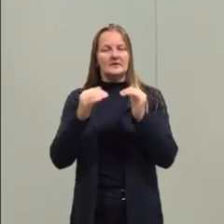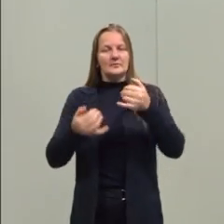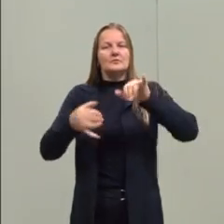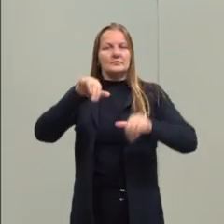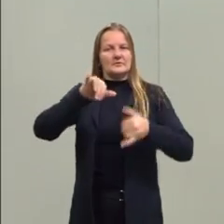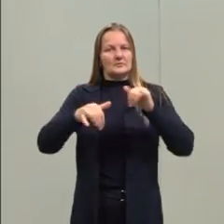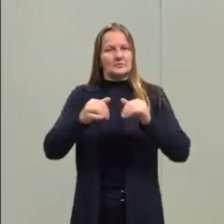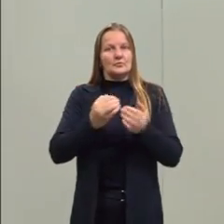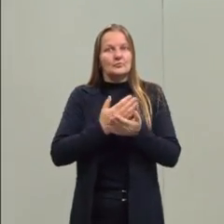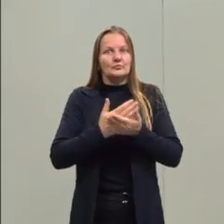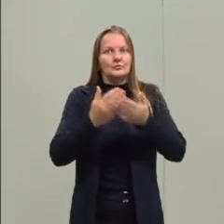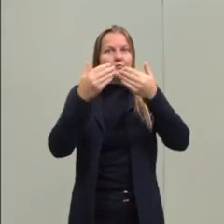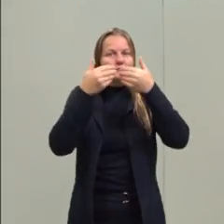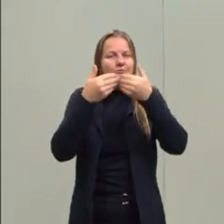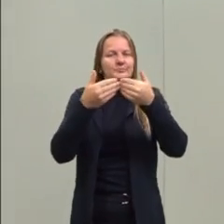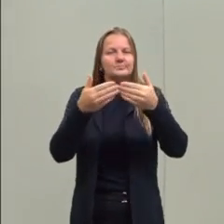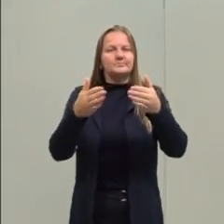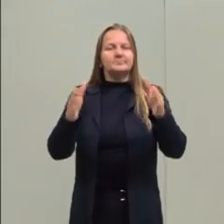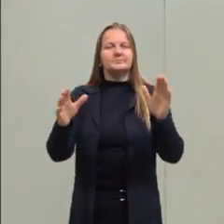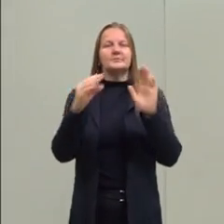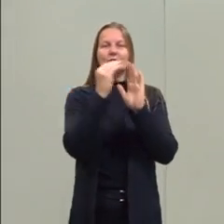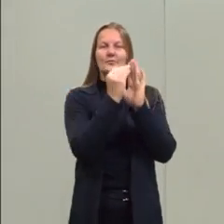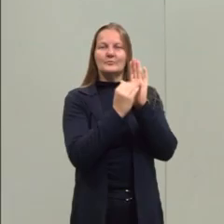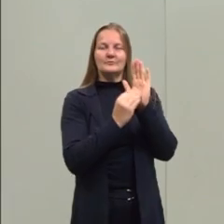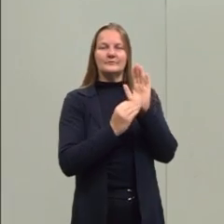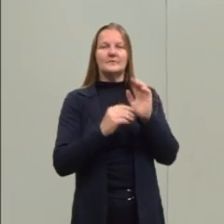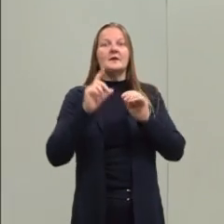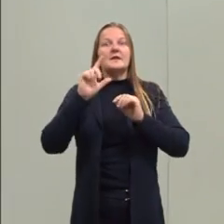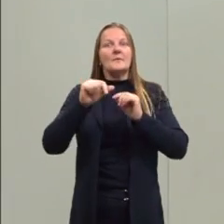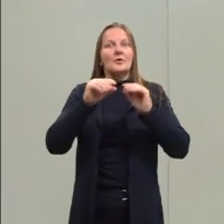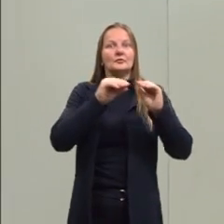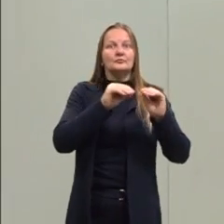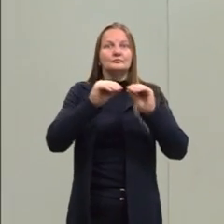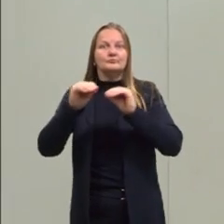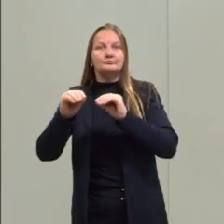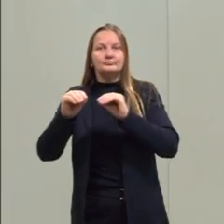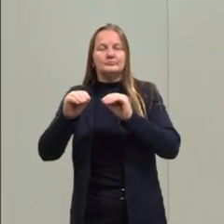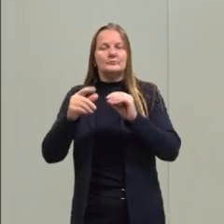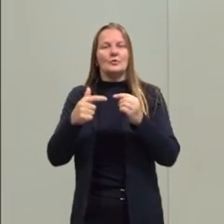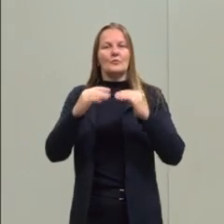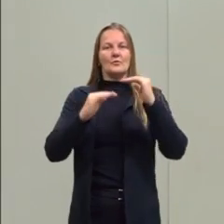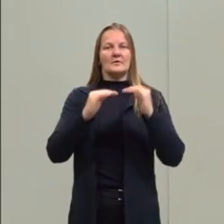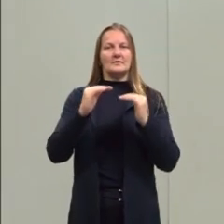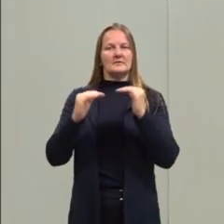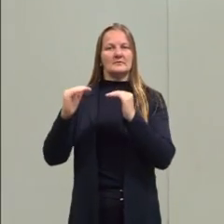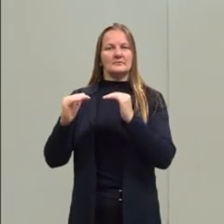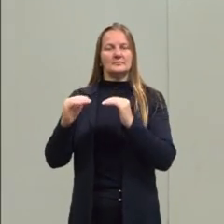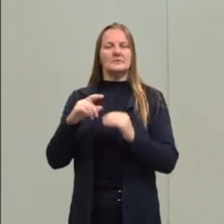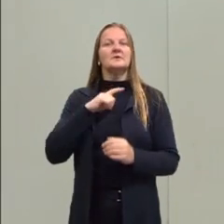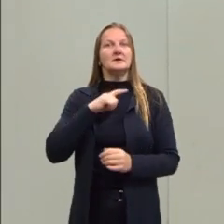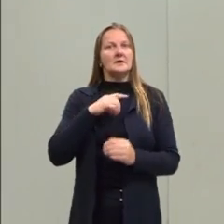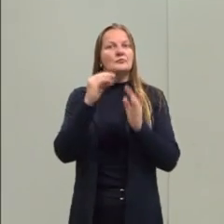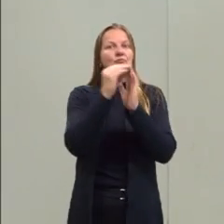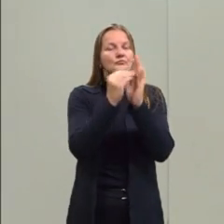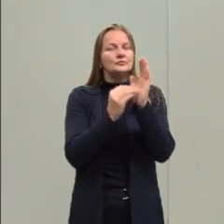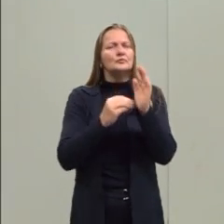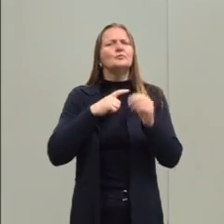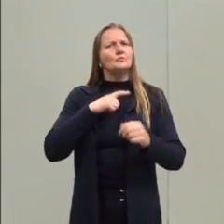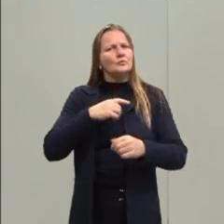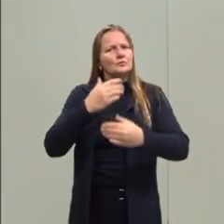introdução ao assunto e o deslocamento de Equilíbrio porque esse conteúdo ele cai bastante